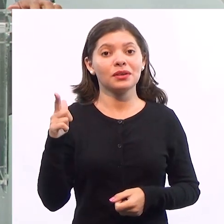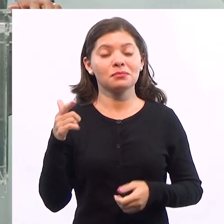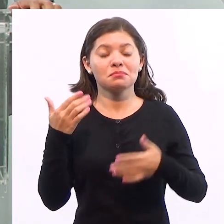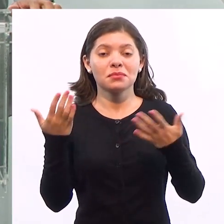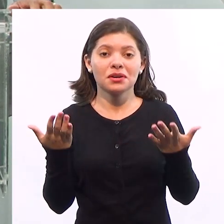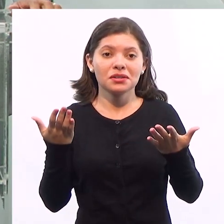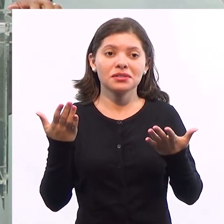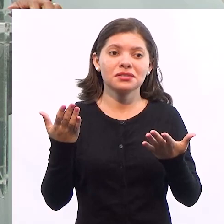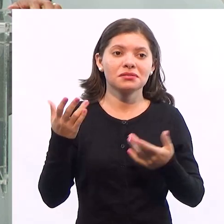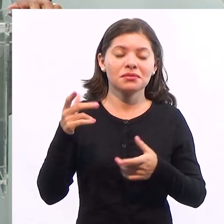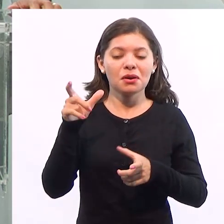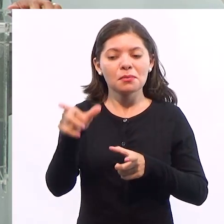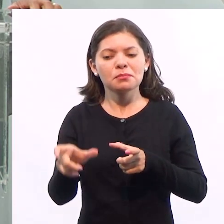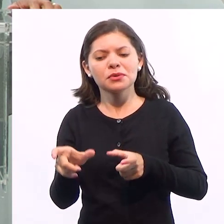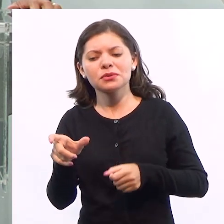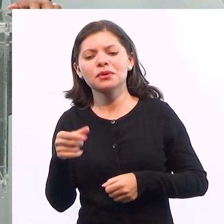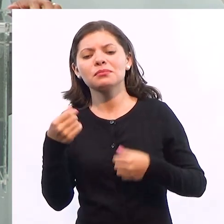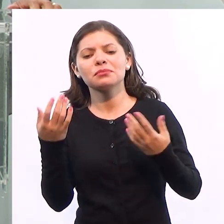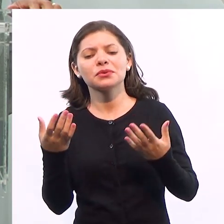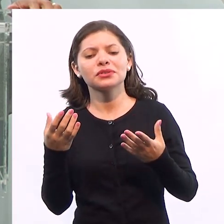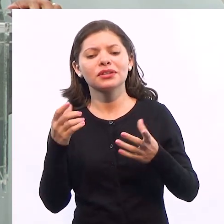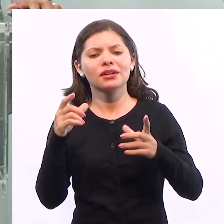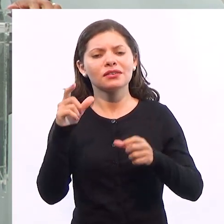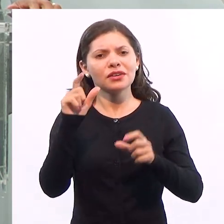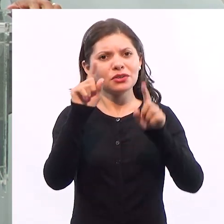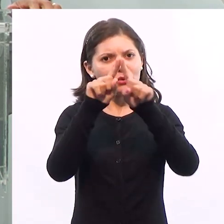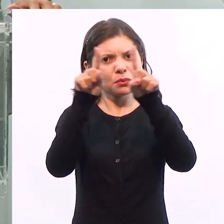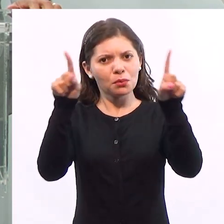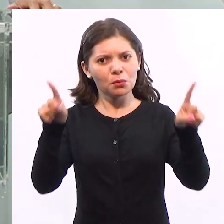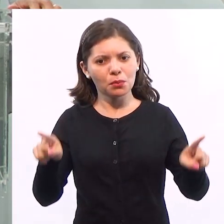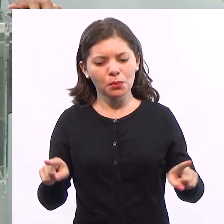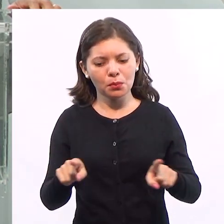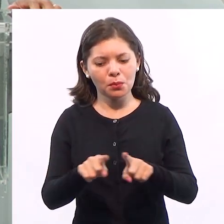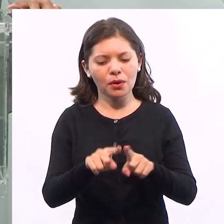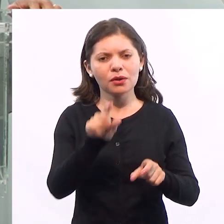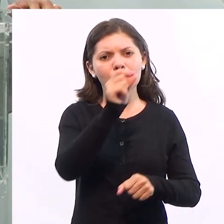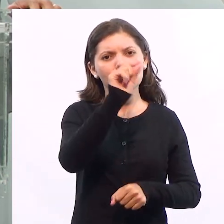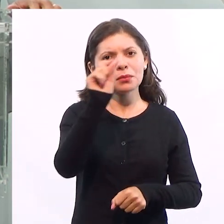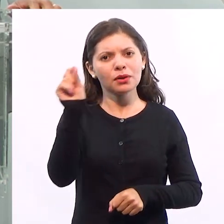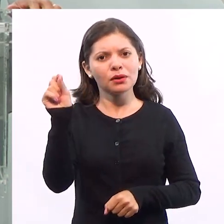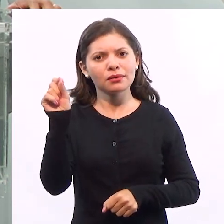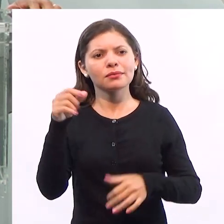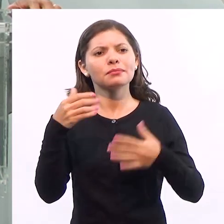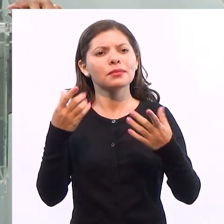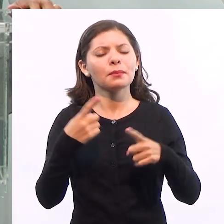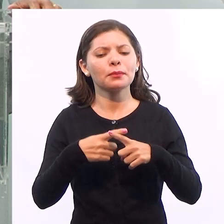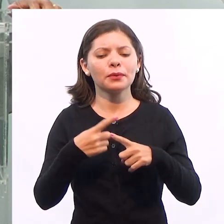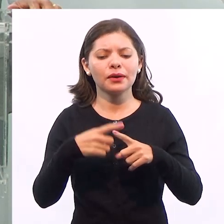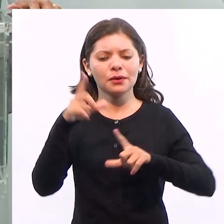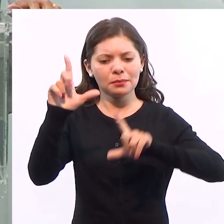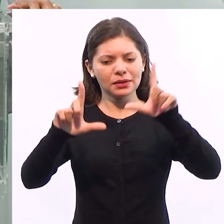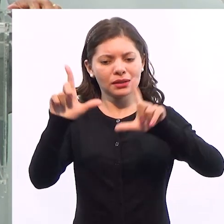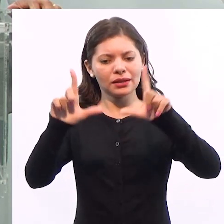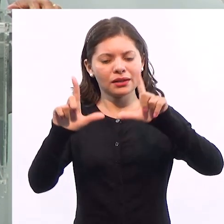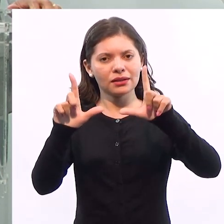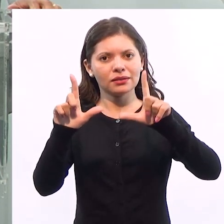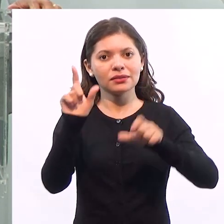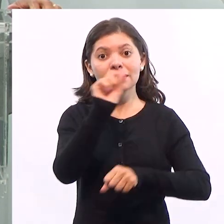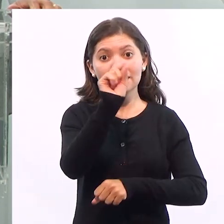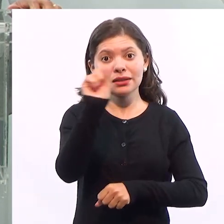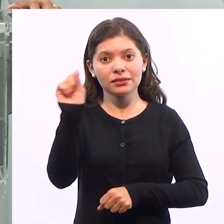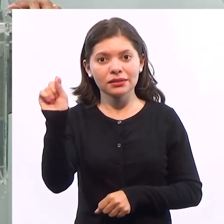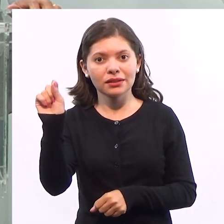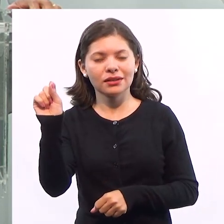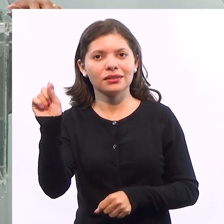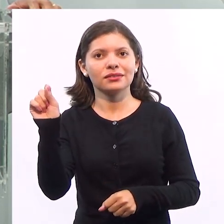atrás? Não, não tínhamos, mas alguém sentiu a necessidade, poxa, em vez de colocar o quadro branco, por que não colocamos uma tela